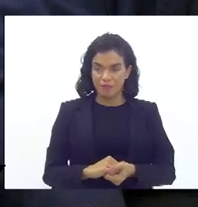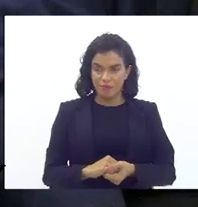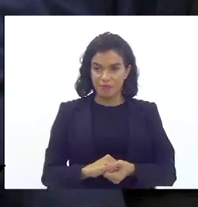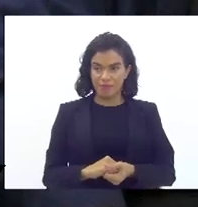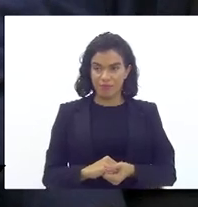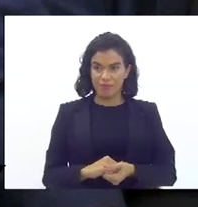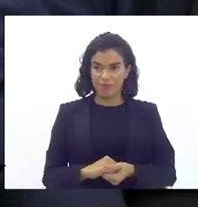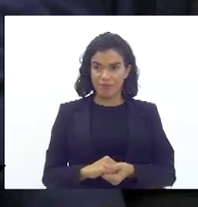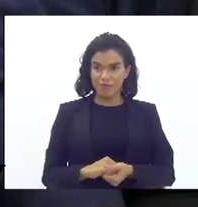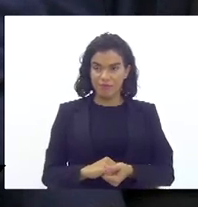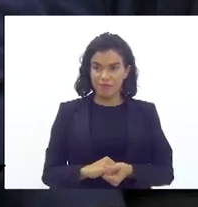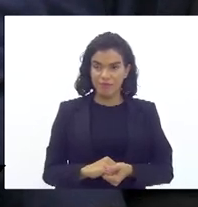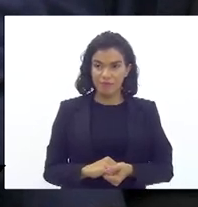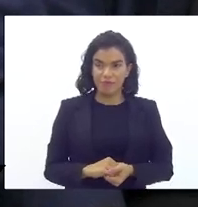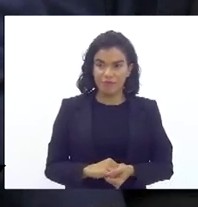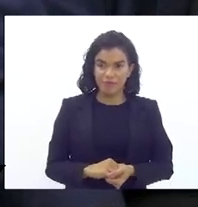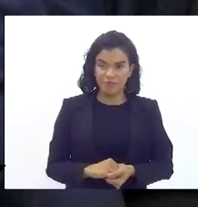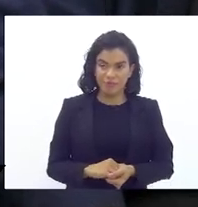esquecimento